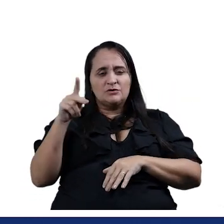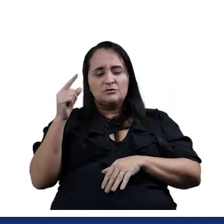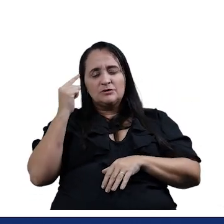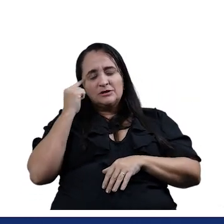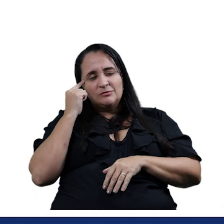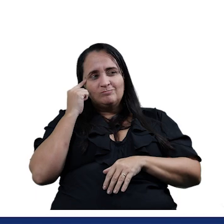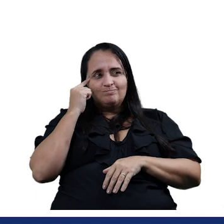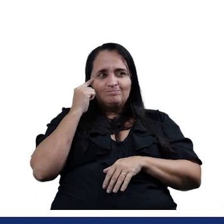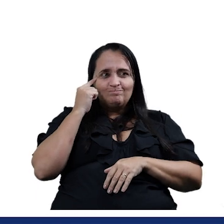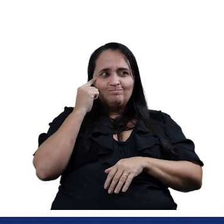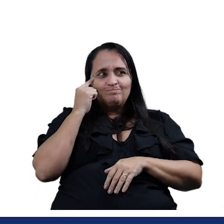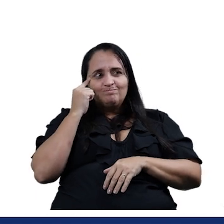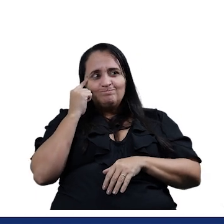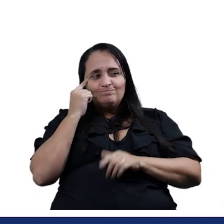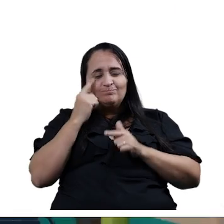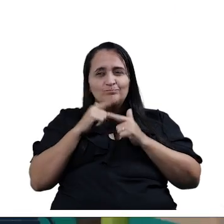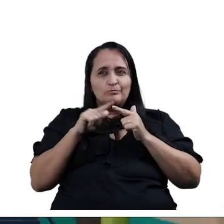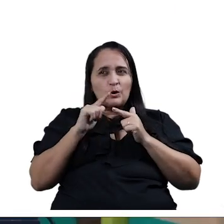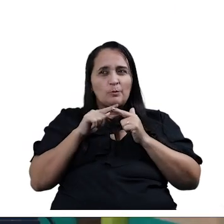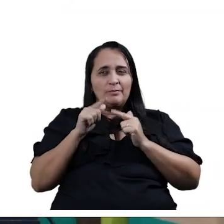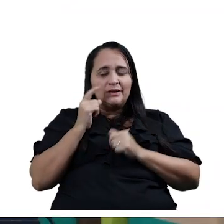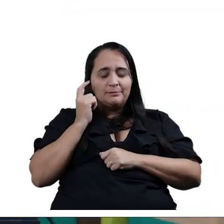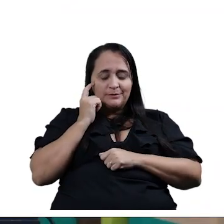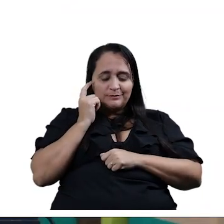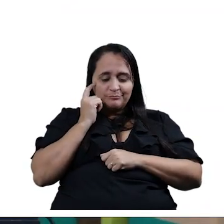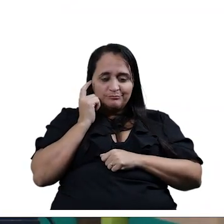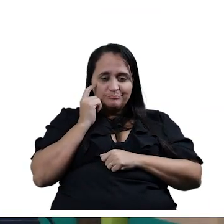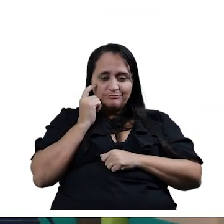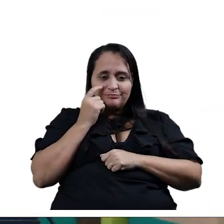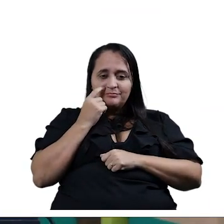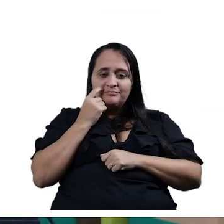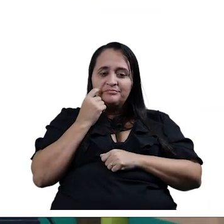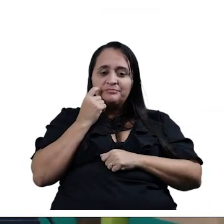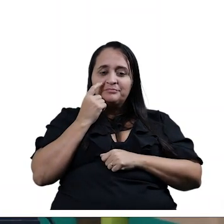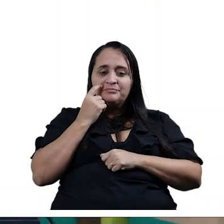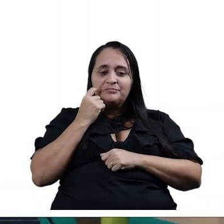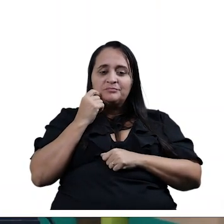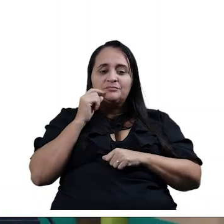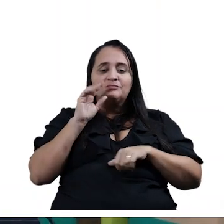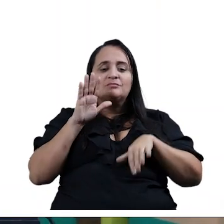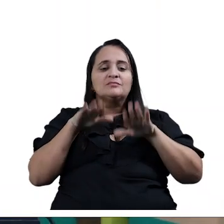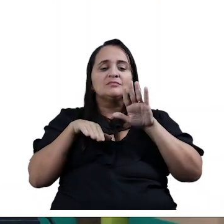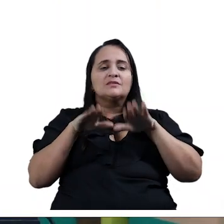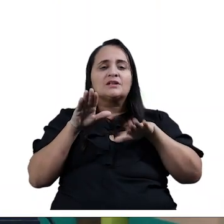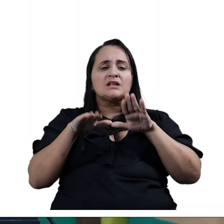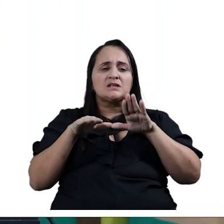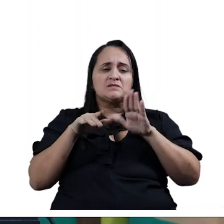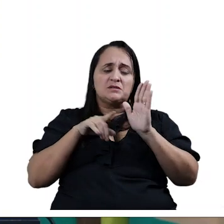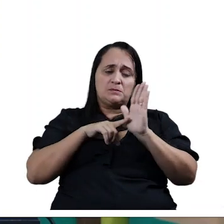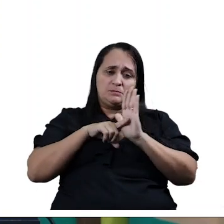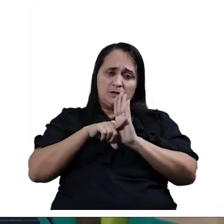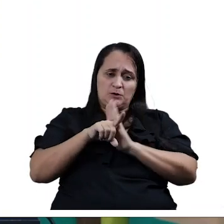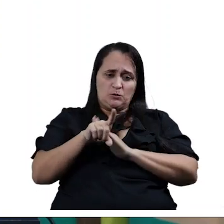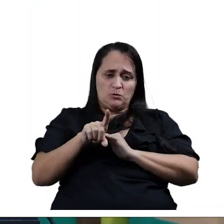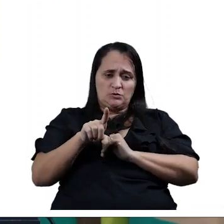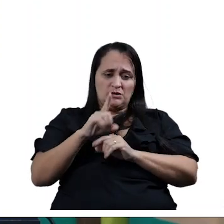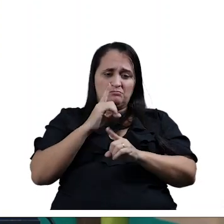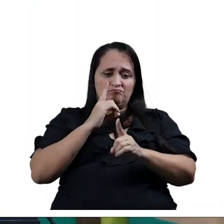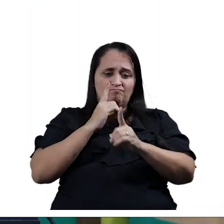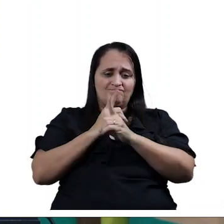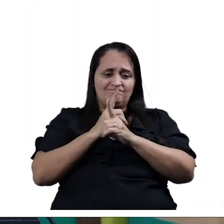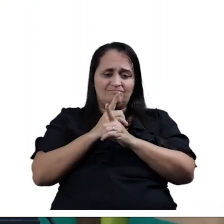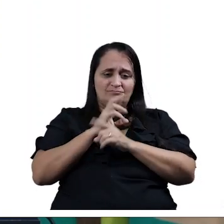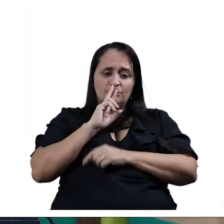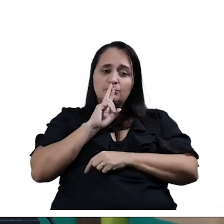indecisa em tratar do problema? Olha, às vezes, haverá perguntas em que achar